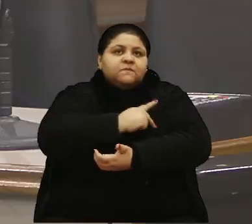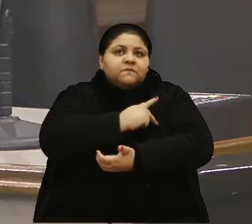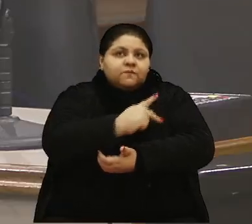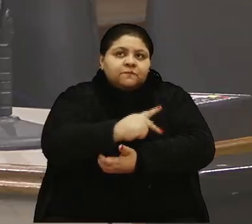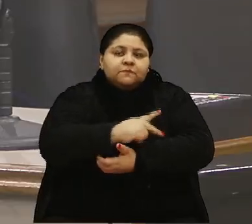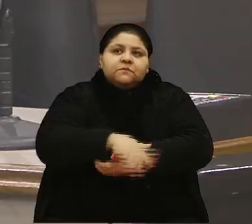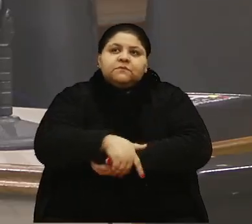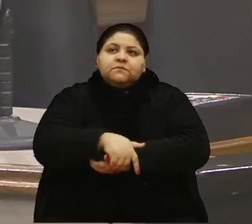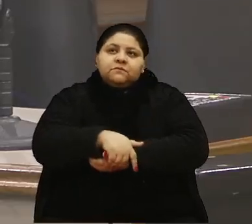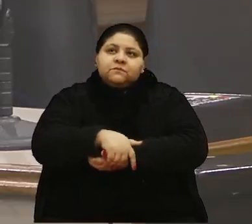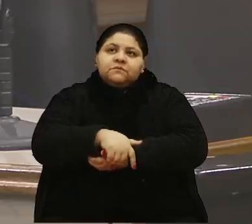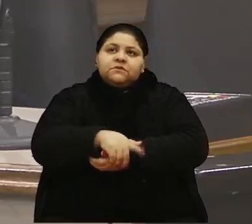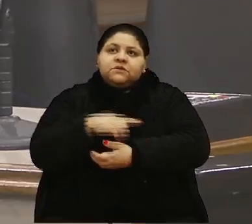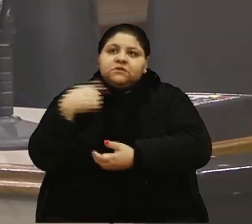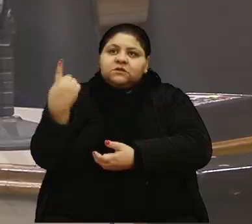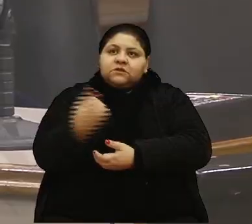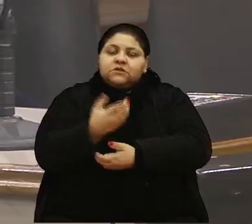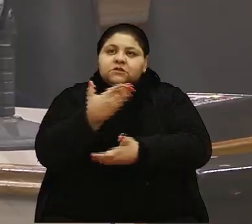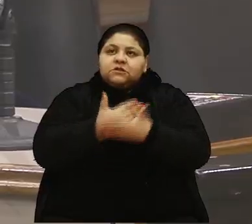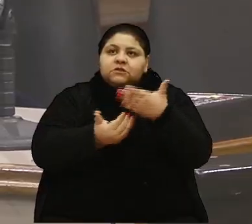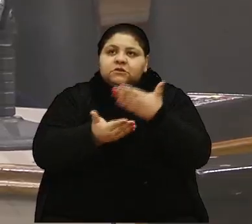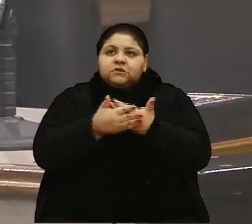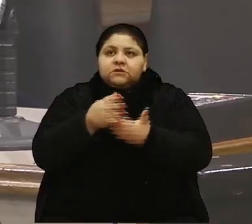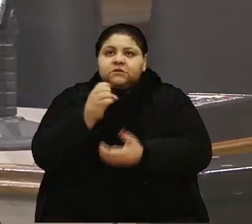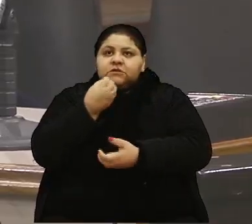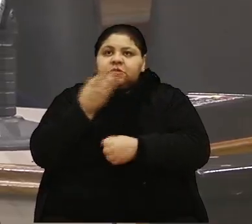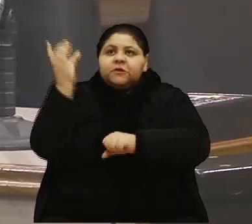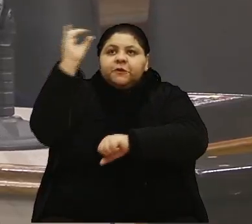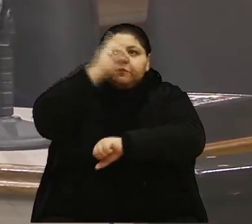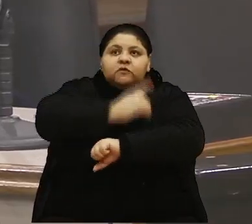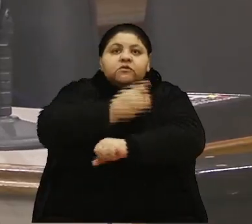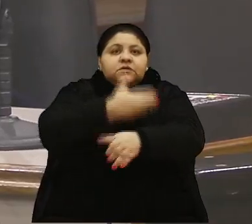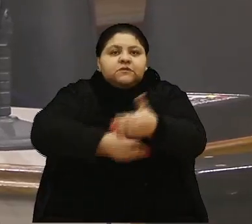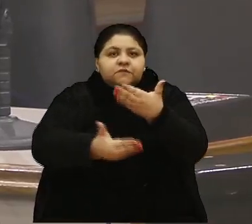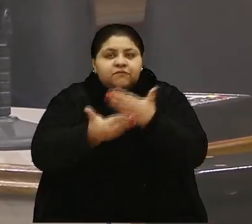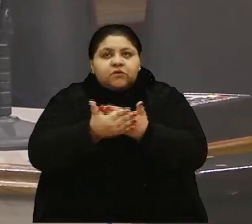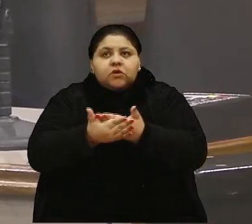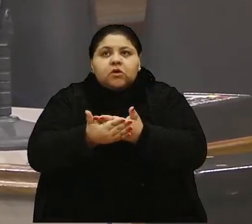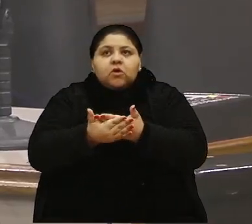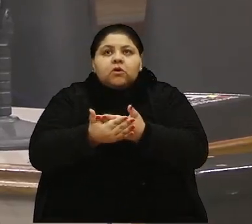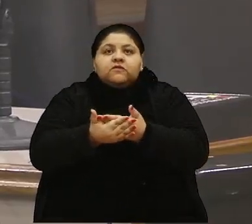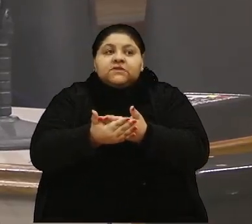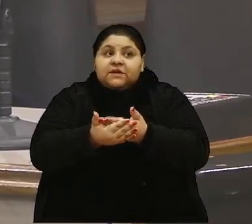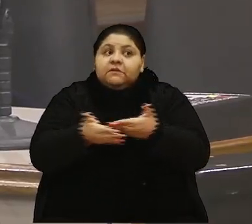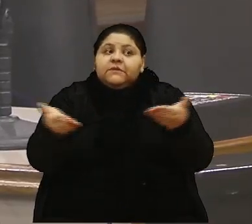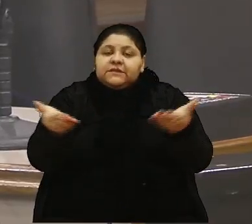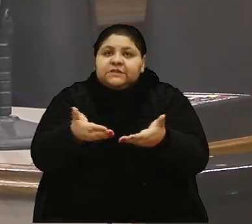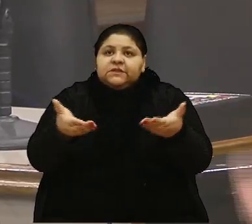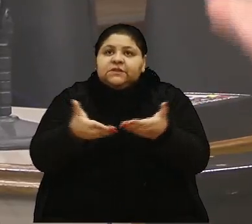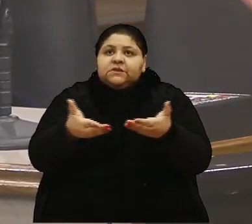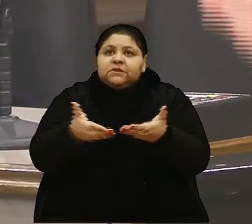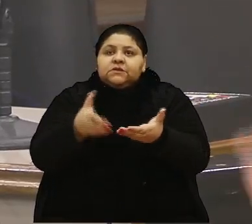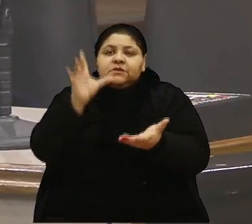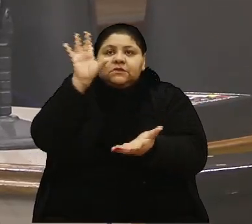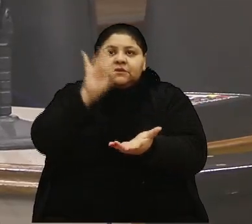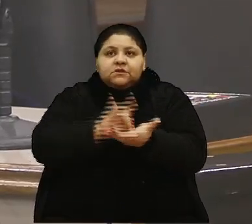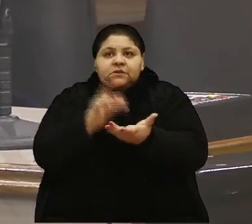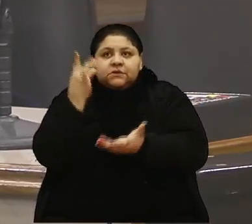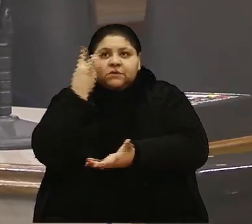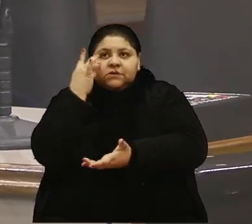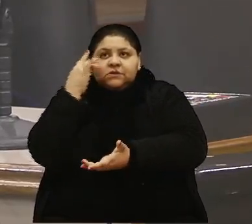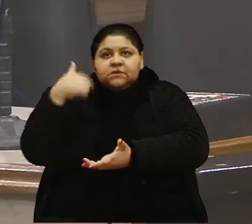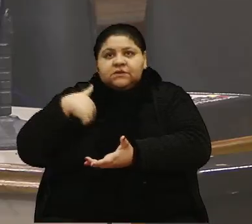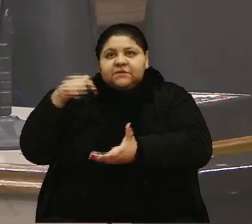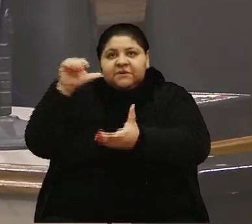pares, todos que nos assistem, muito bom dia a todos. Eu quero registrar aqui a presença da minha esposa, que está aqui